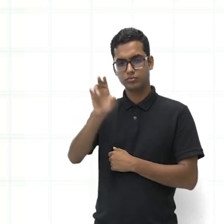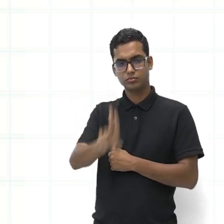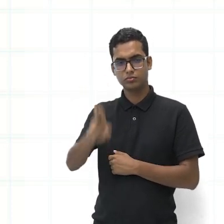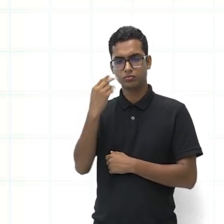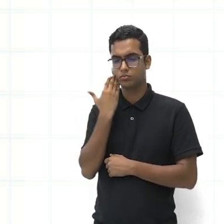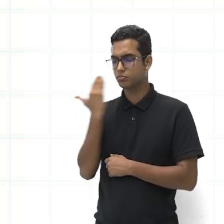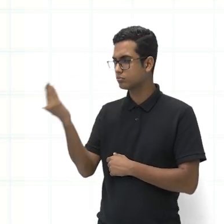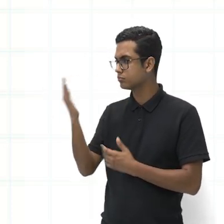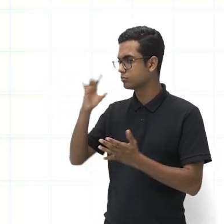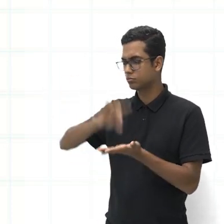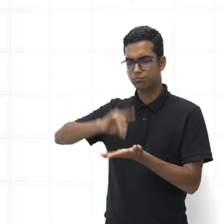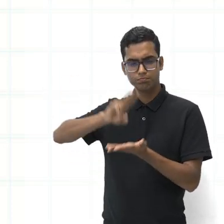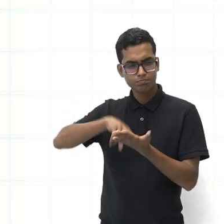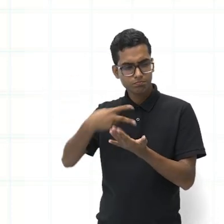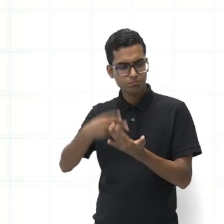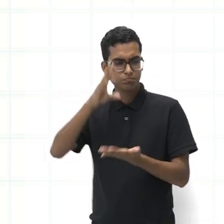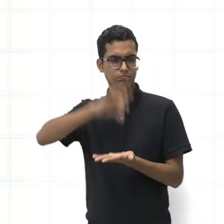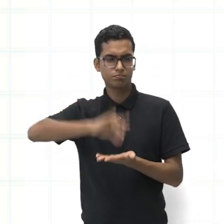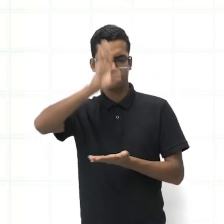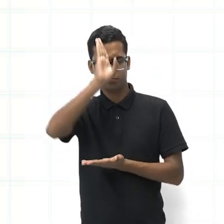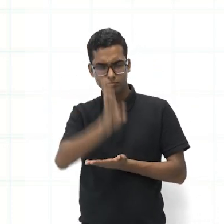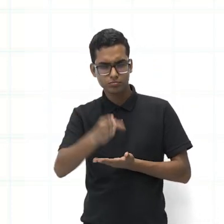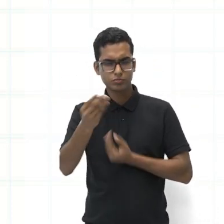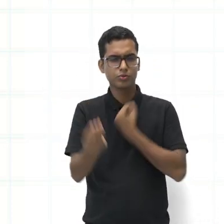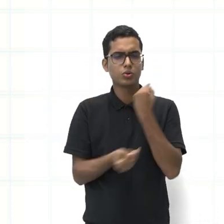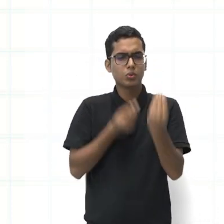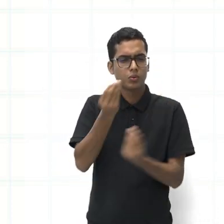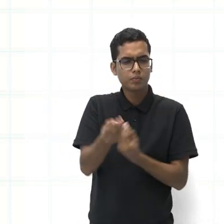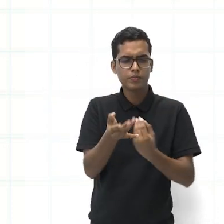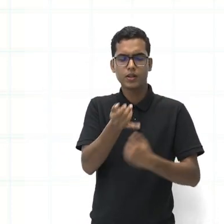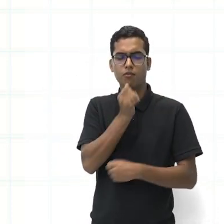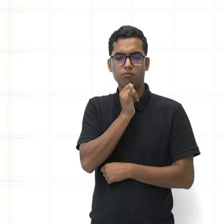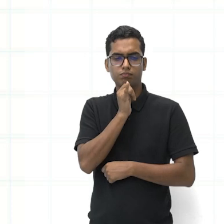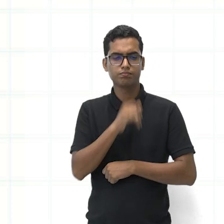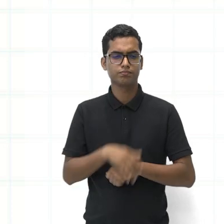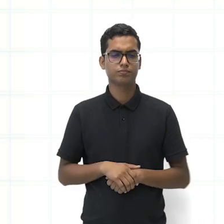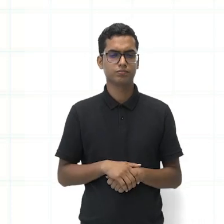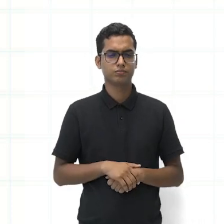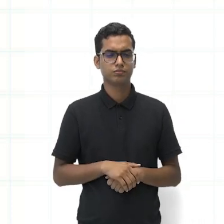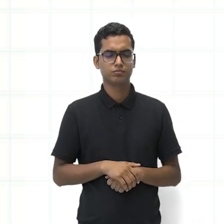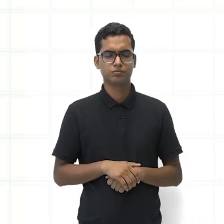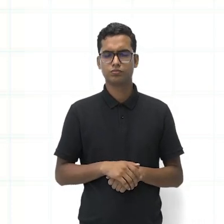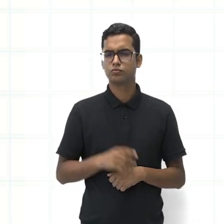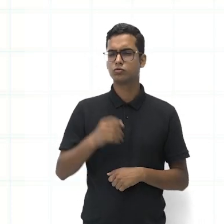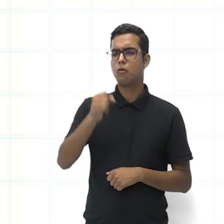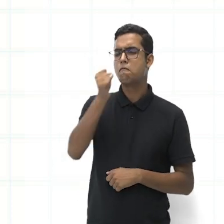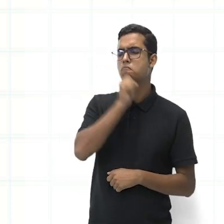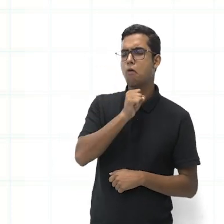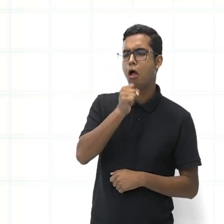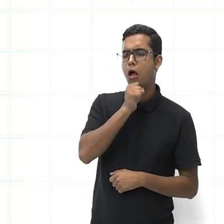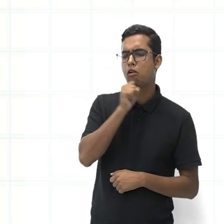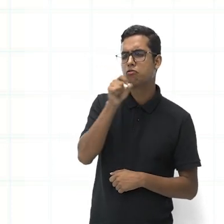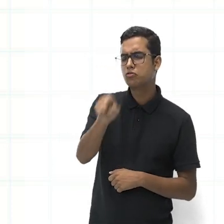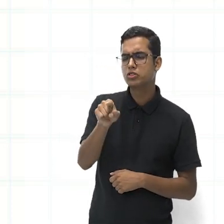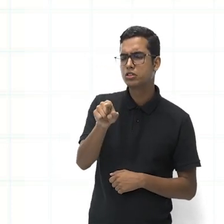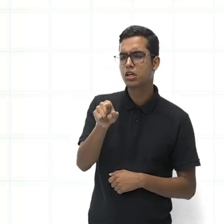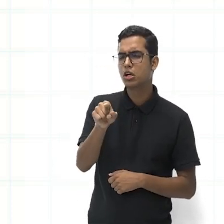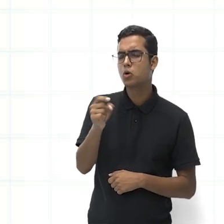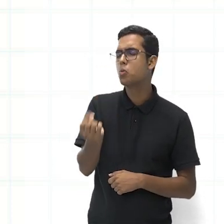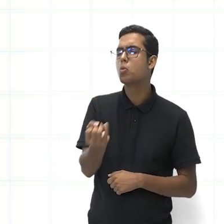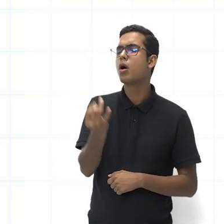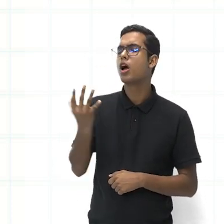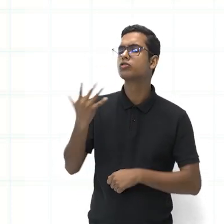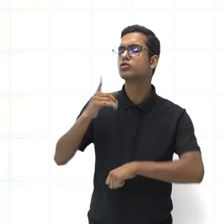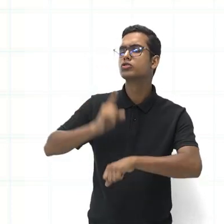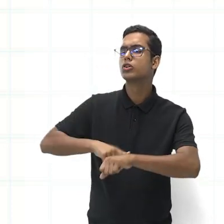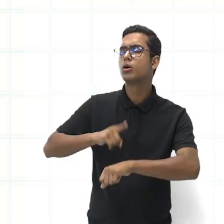you? Se fosse traduzir literal, seria como, ou então quão velho é você, tá? Essa seria a tradução